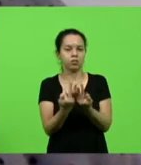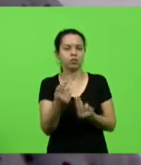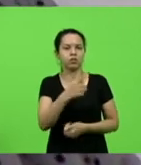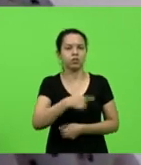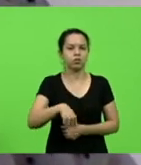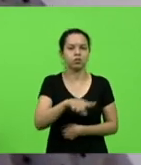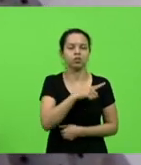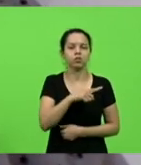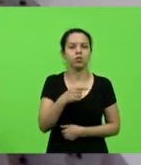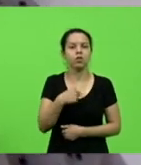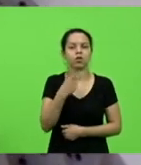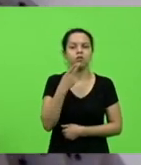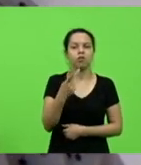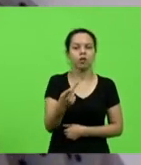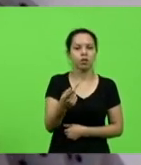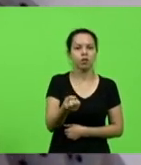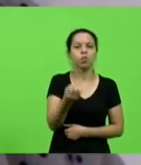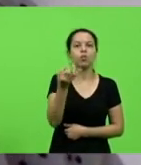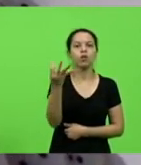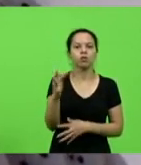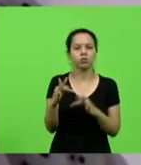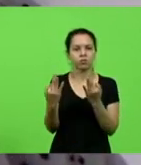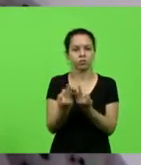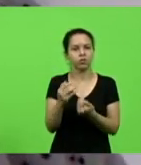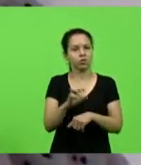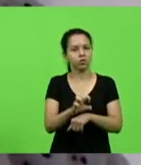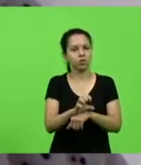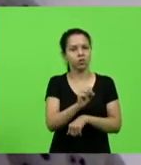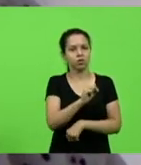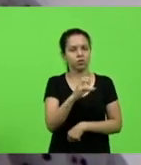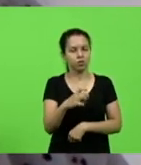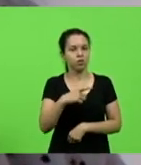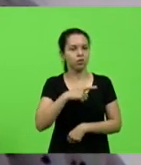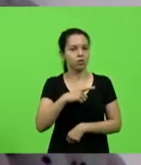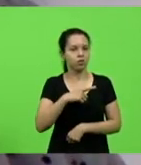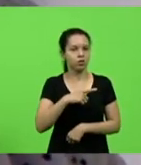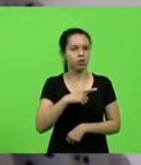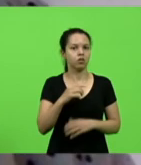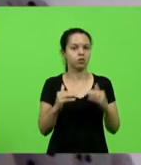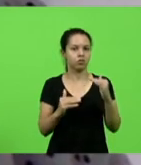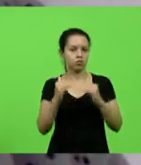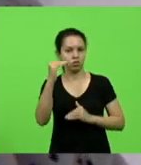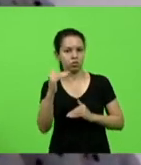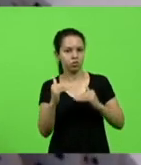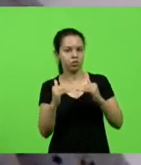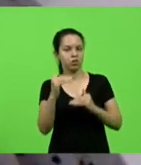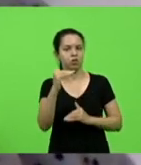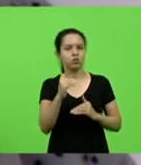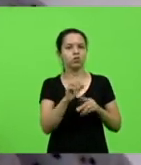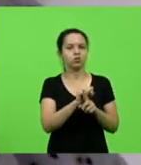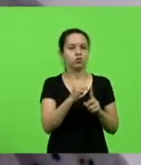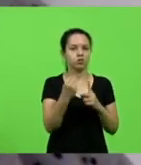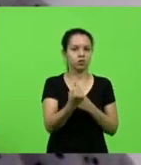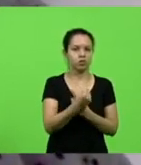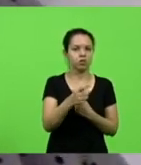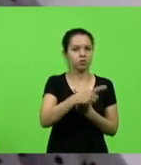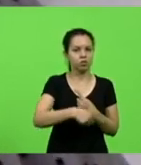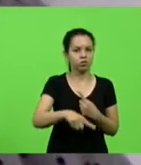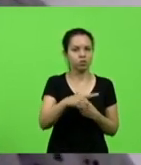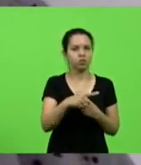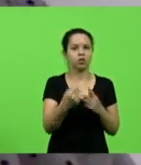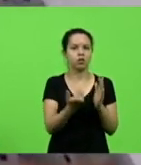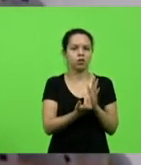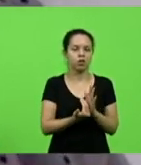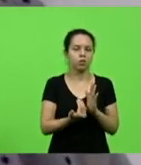nos referindo? No estado de Santa Catarina, deputada, nós temos desigualdades sociais. E nós vamos aumentar essa